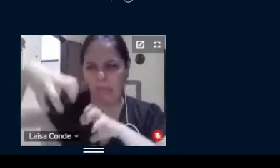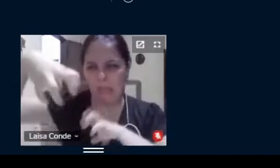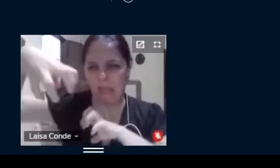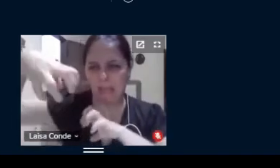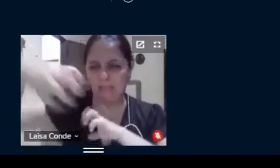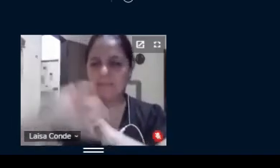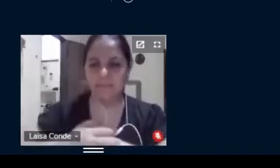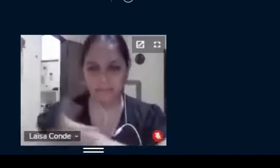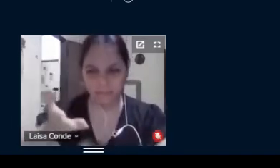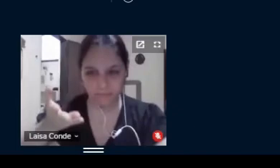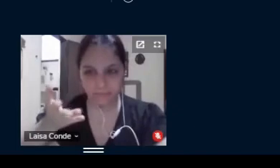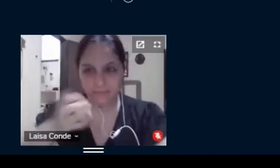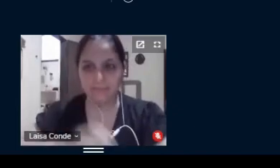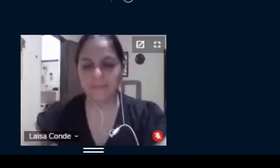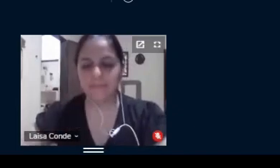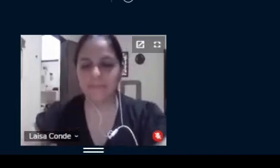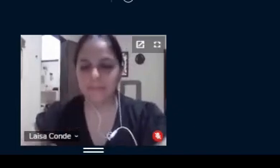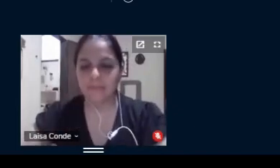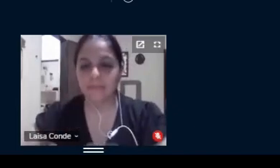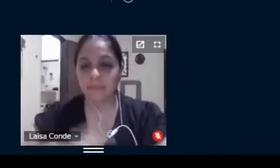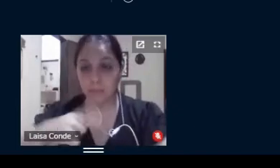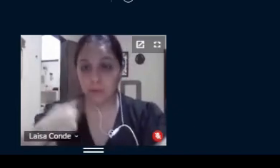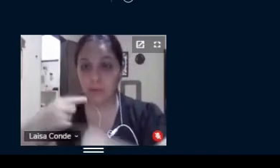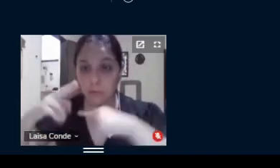Né? No nosso material.